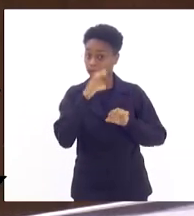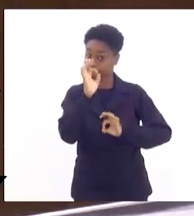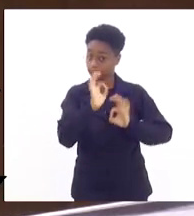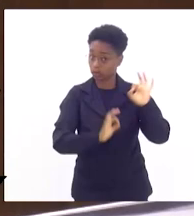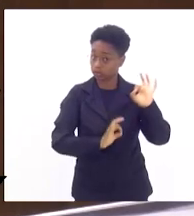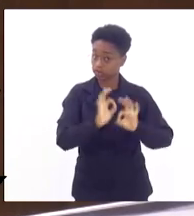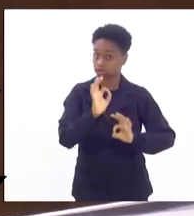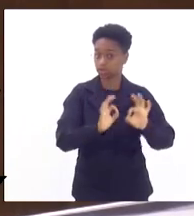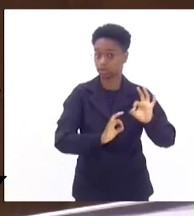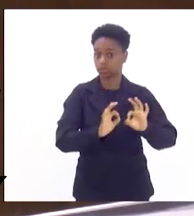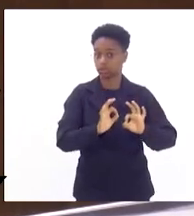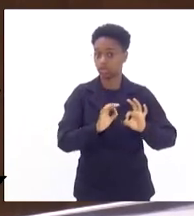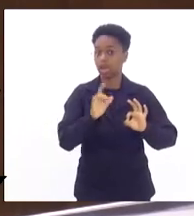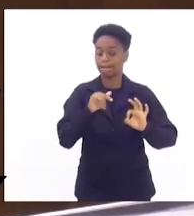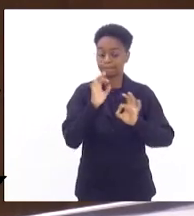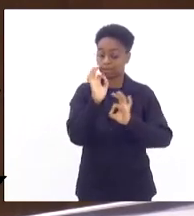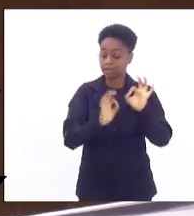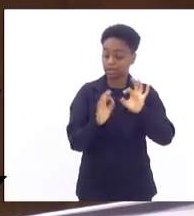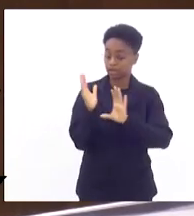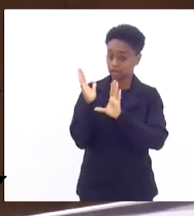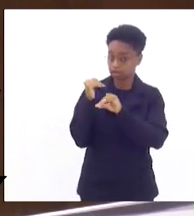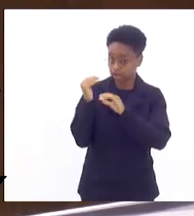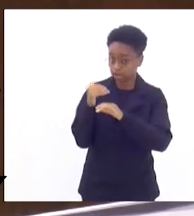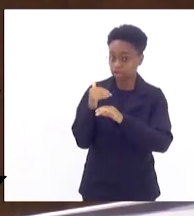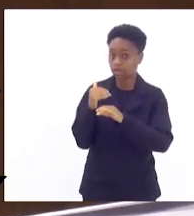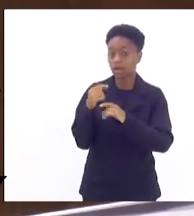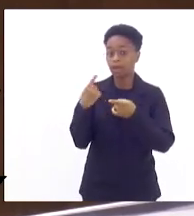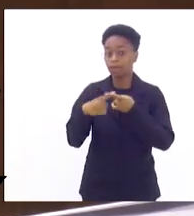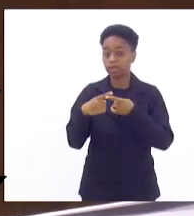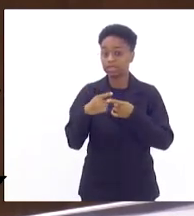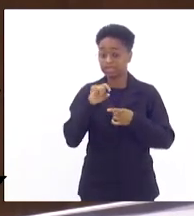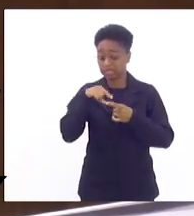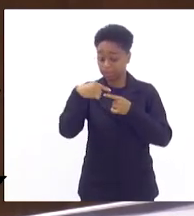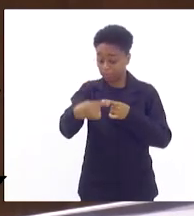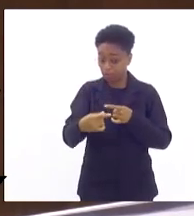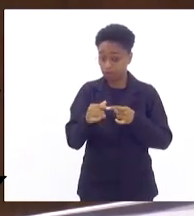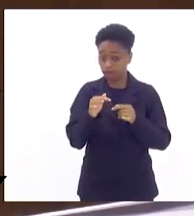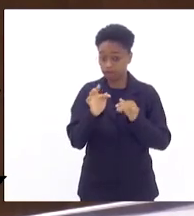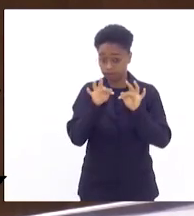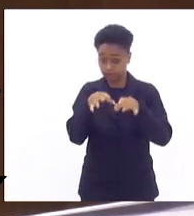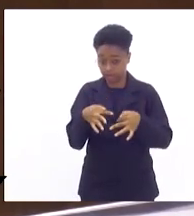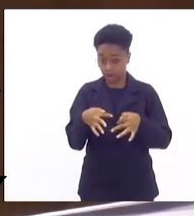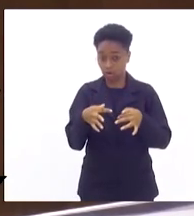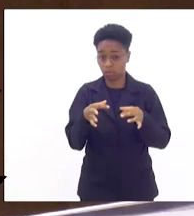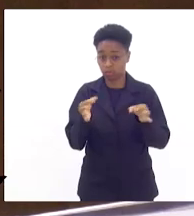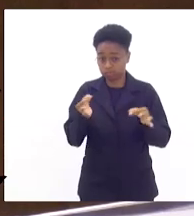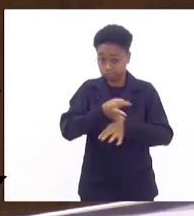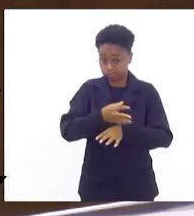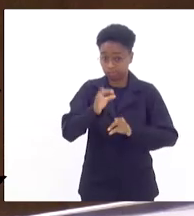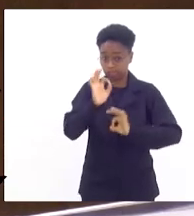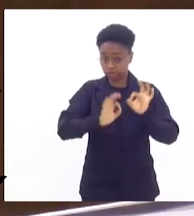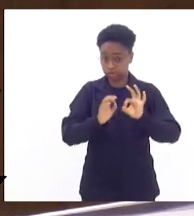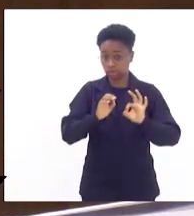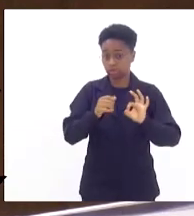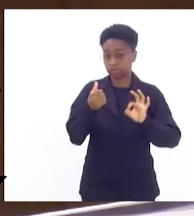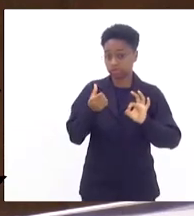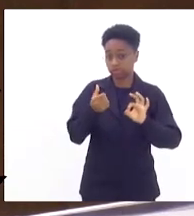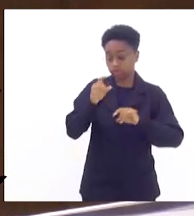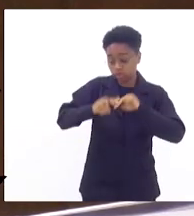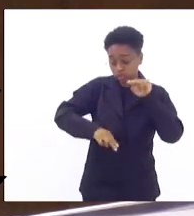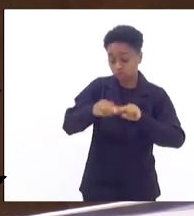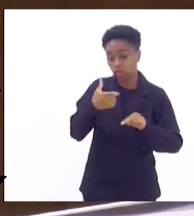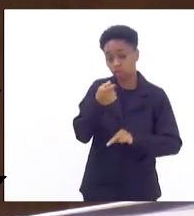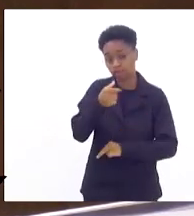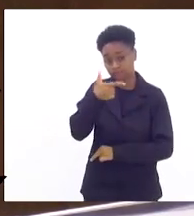em planejamento de engenharia. Esse projeto ficando concluído no segundo semestre agora, de 2023, tendo